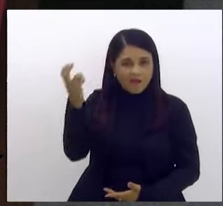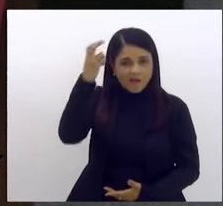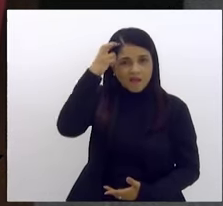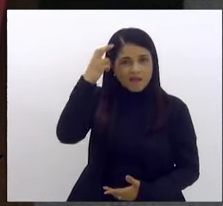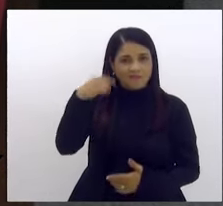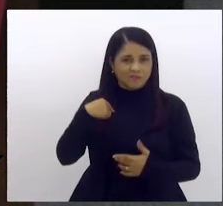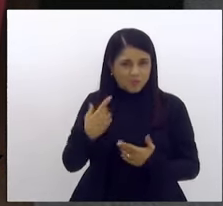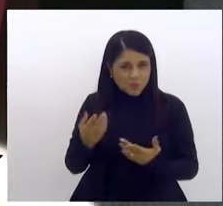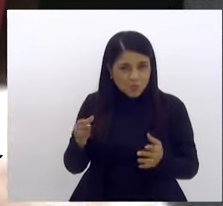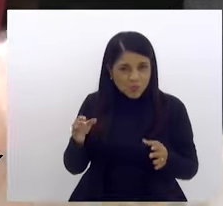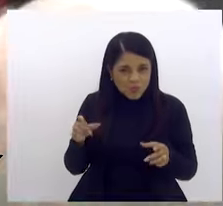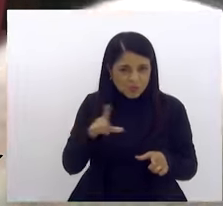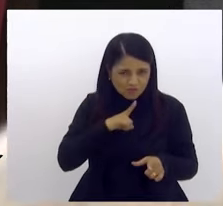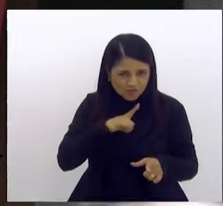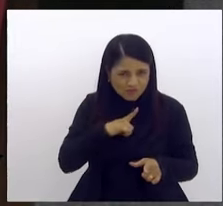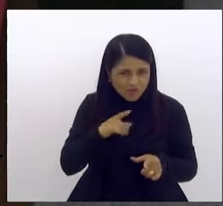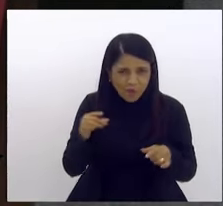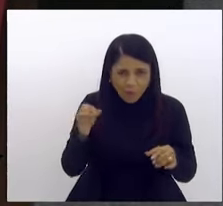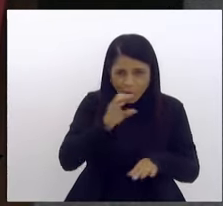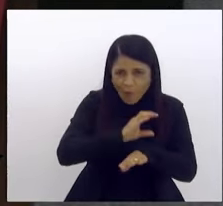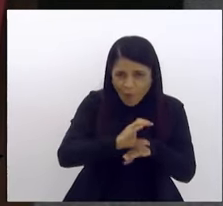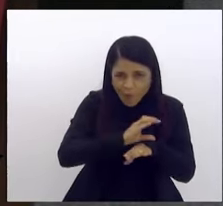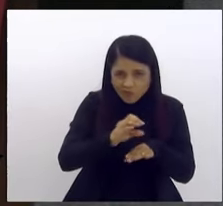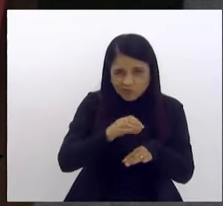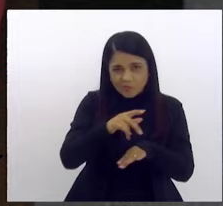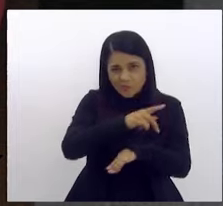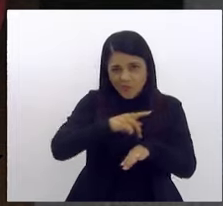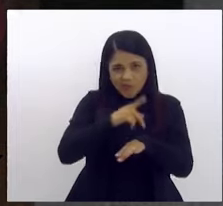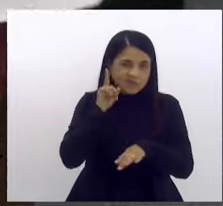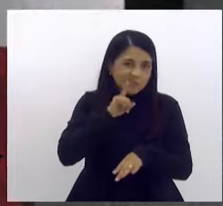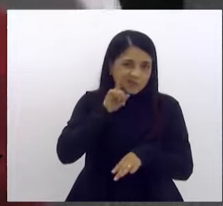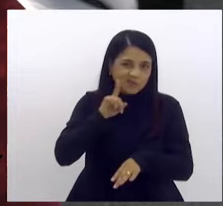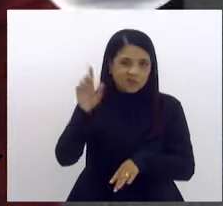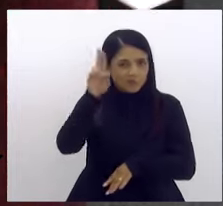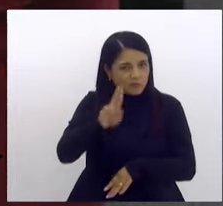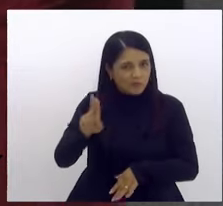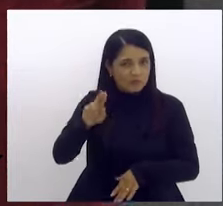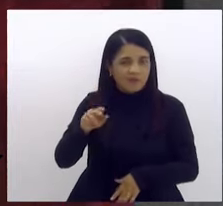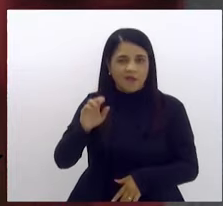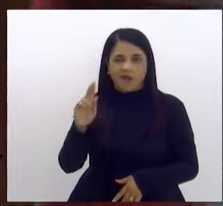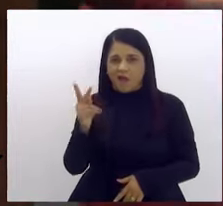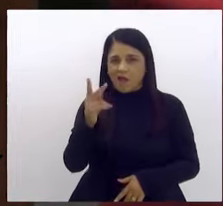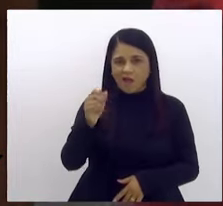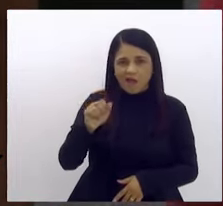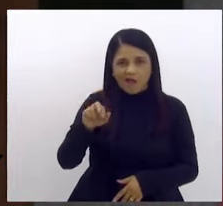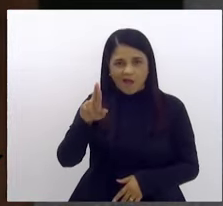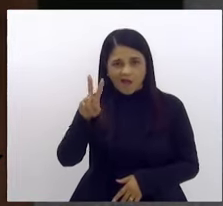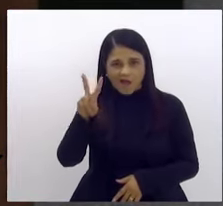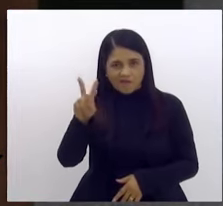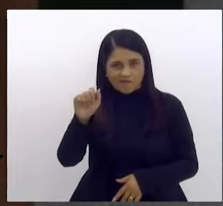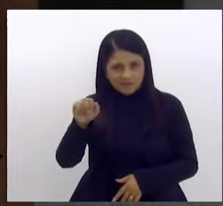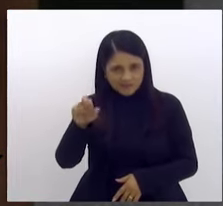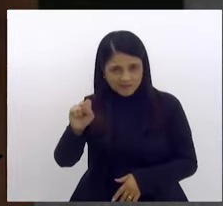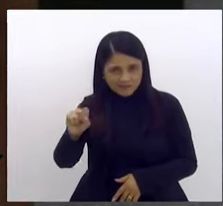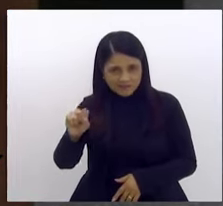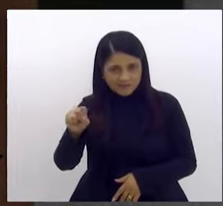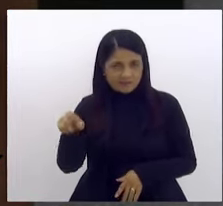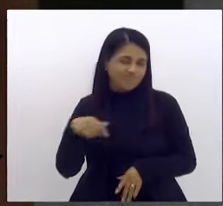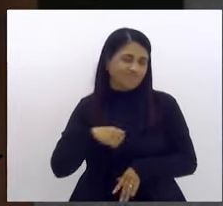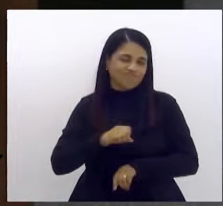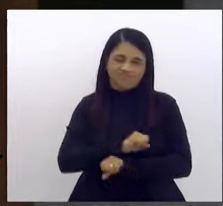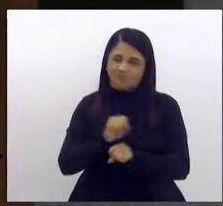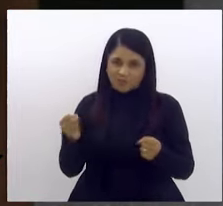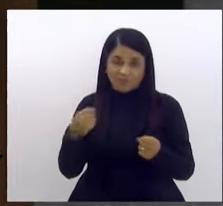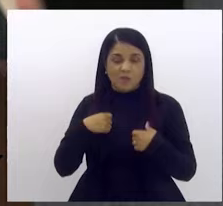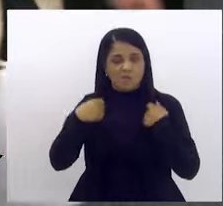em Harvard. Então, esse é um debate importante e fundamental, e nós precisamos olhar para as